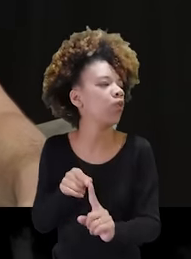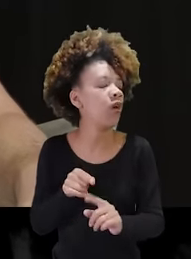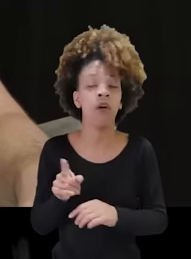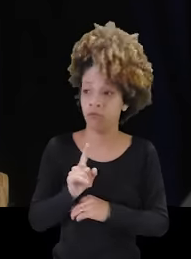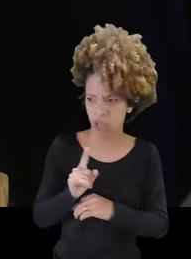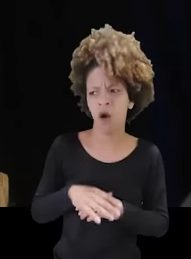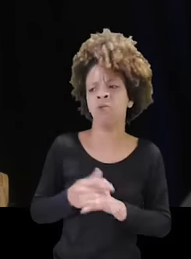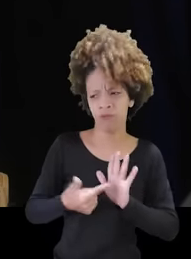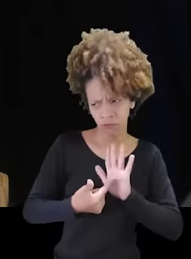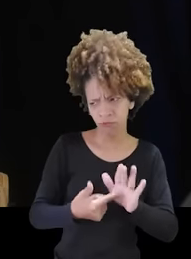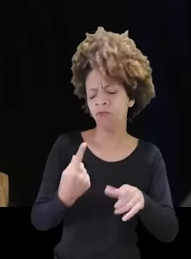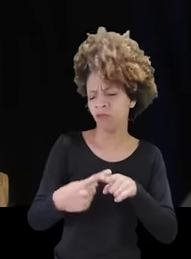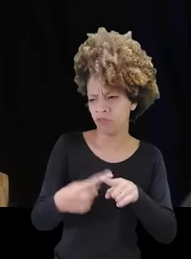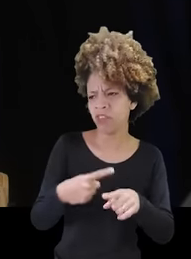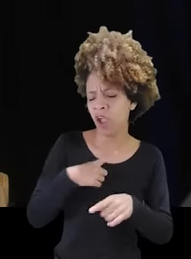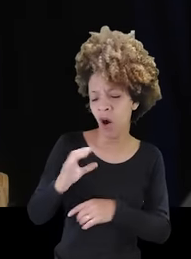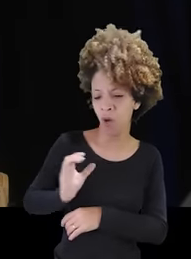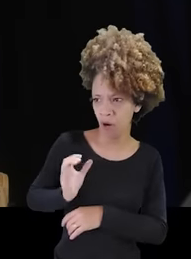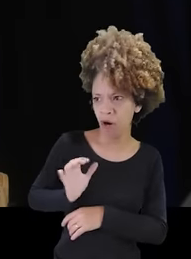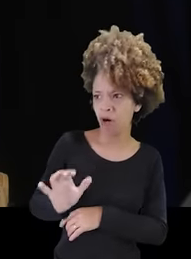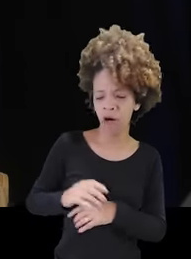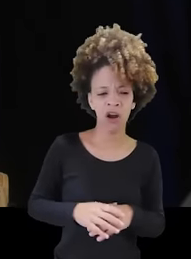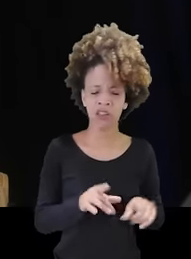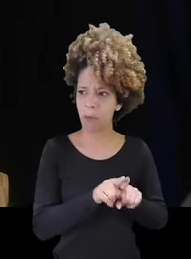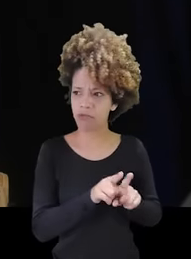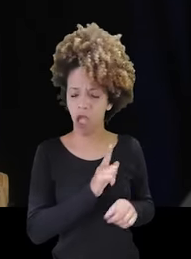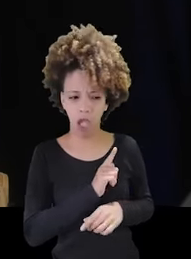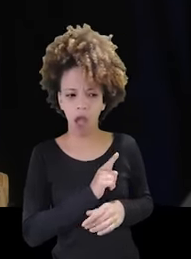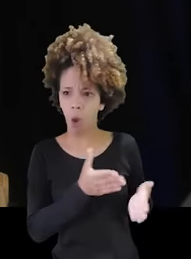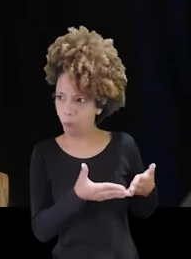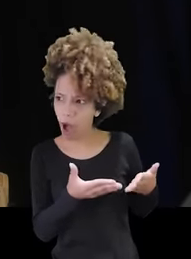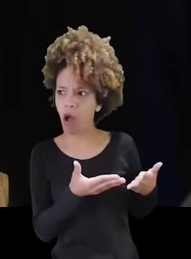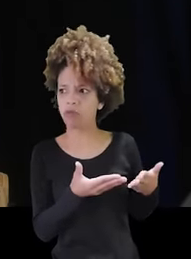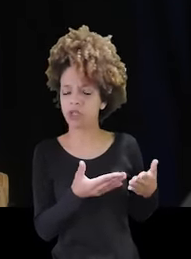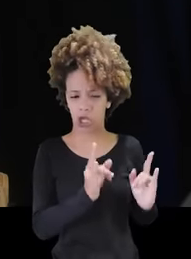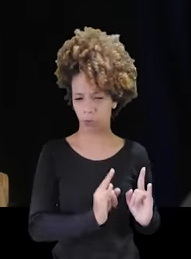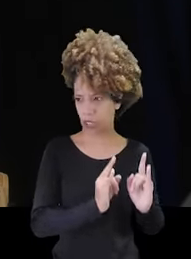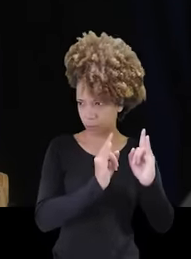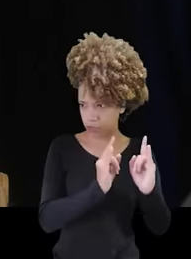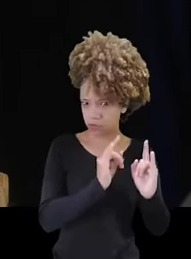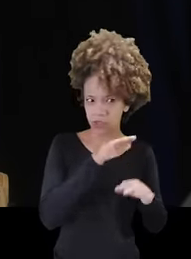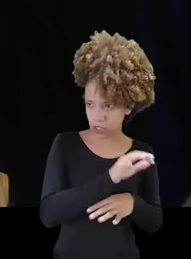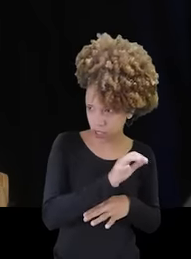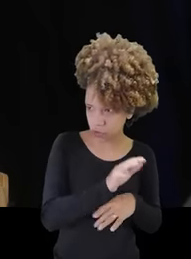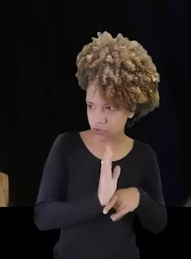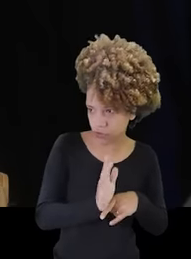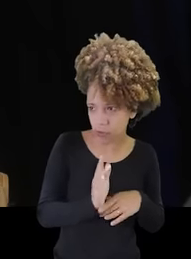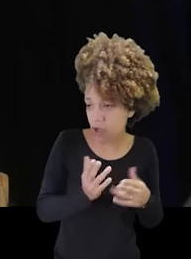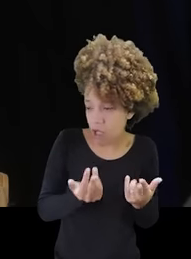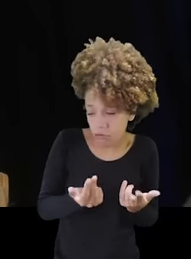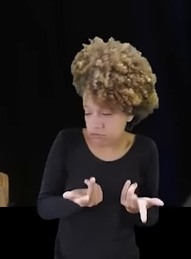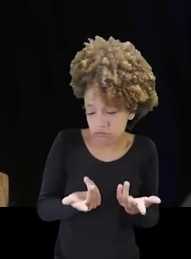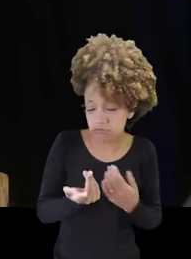mercados assim então ele fala porque tem a galera que é rica daquele jeito tem a galera que que também é bem pobre aquele tipo de apartamento que eles moram é super